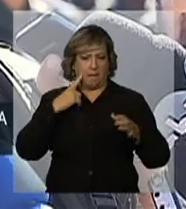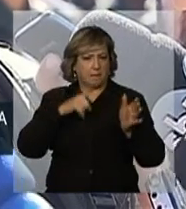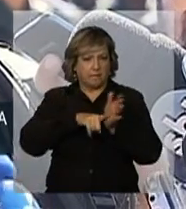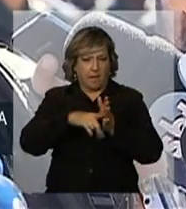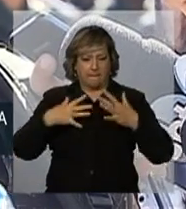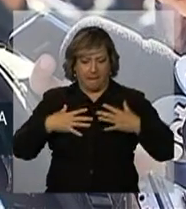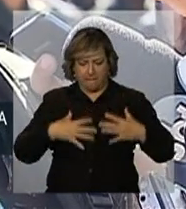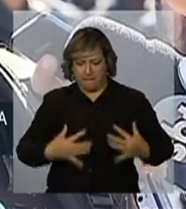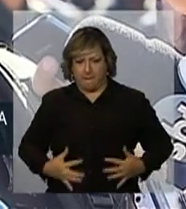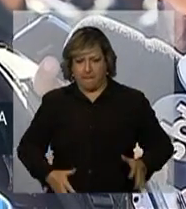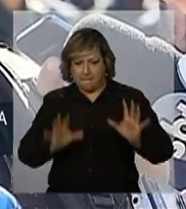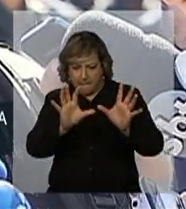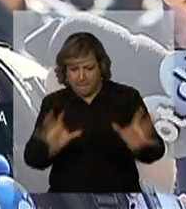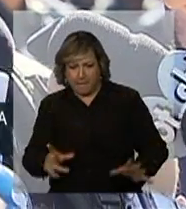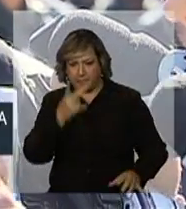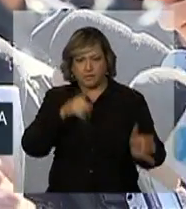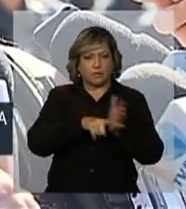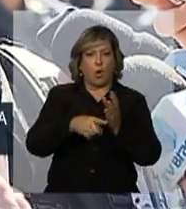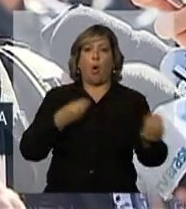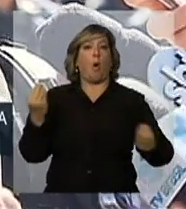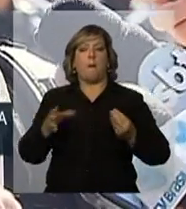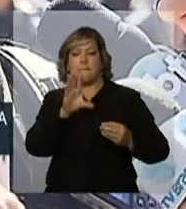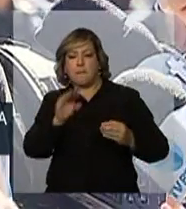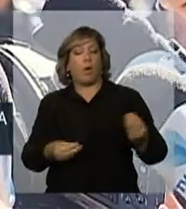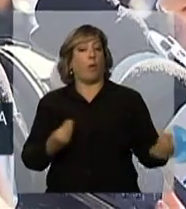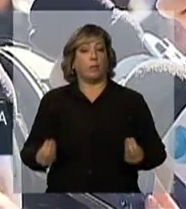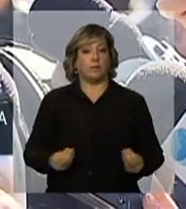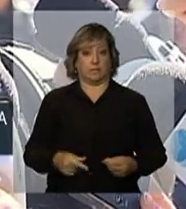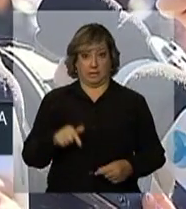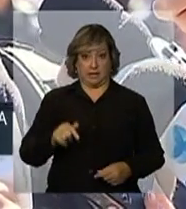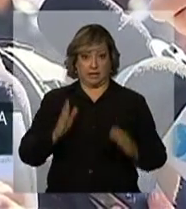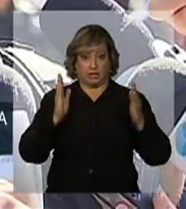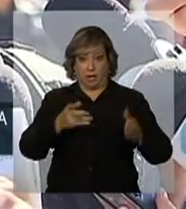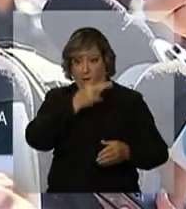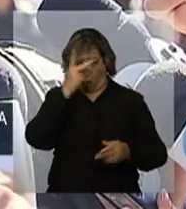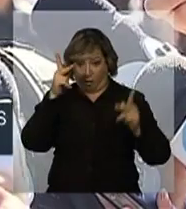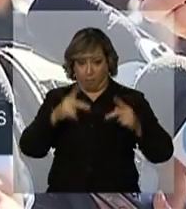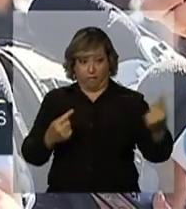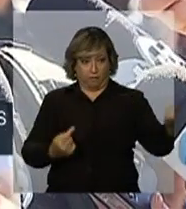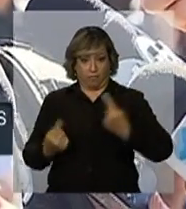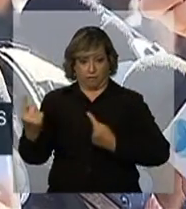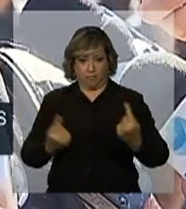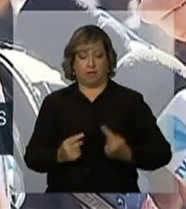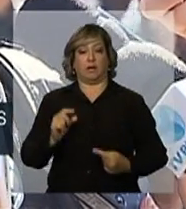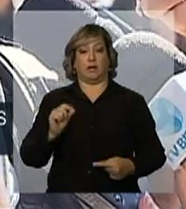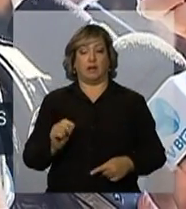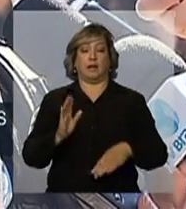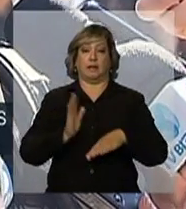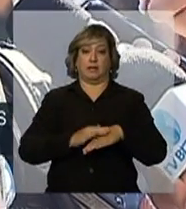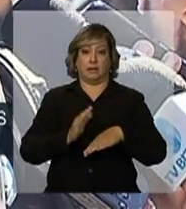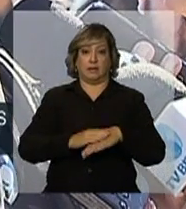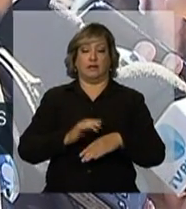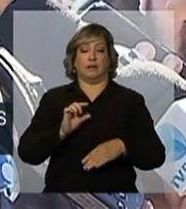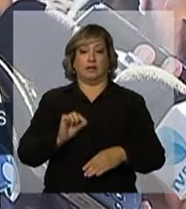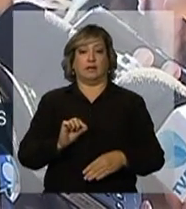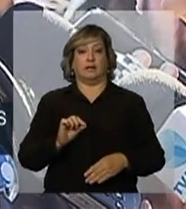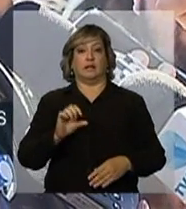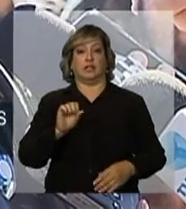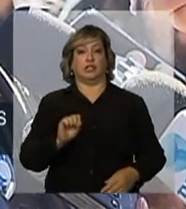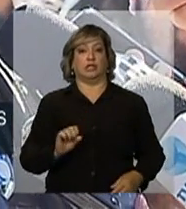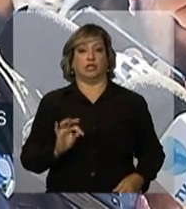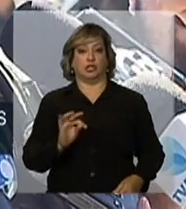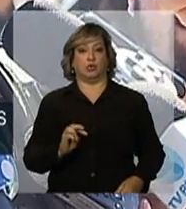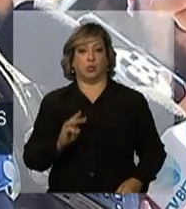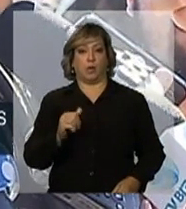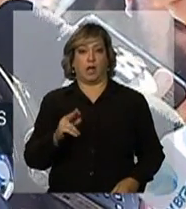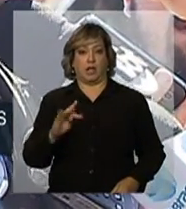fora do estádio? Como é que vai ser a atuação na prática? Essa atuação em contato direto com a população é competência tanto dos stewards, ali